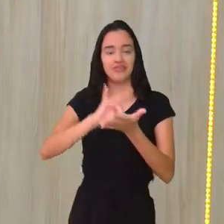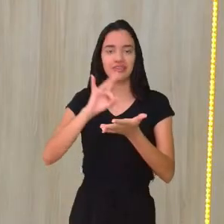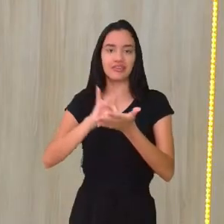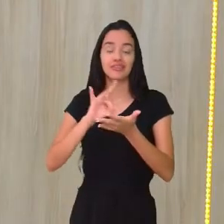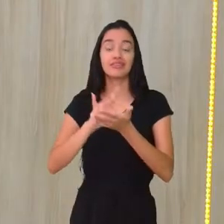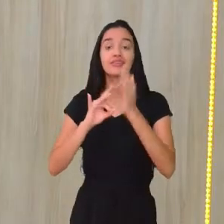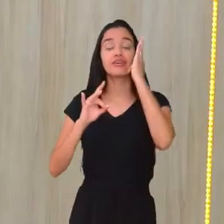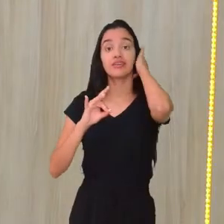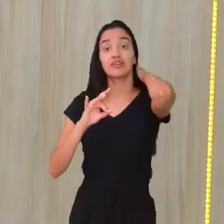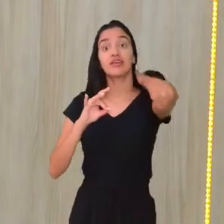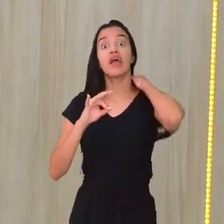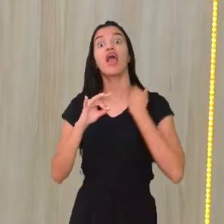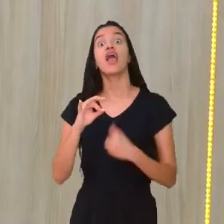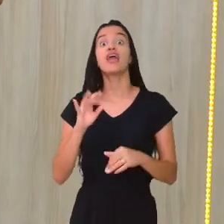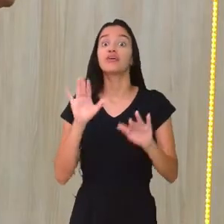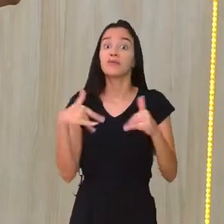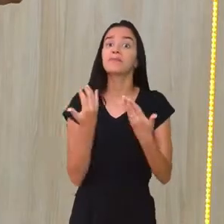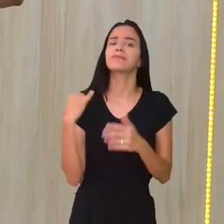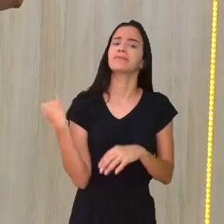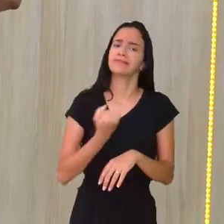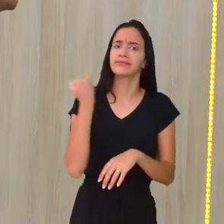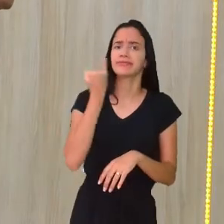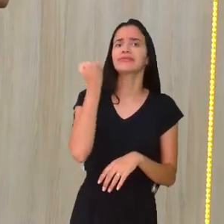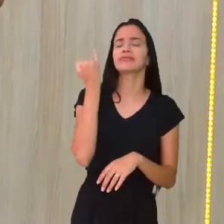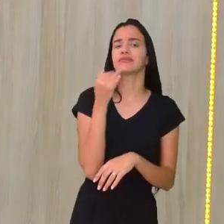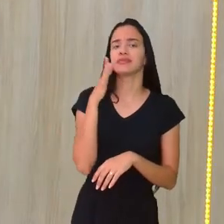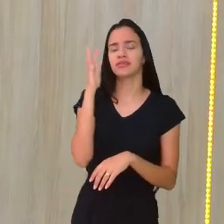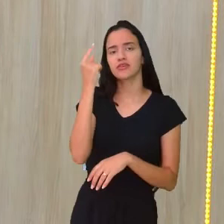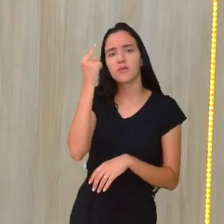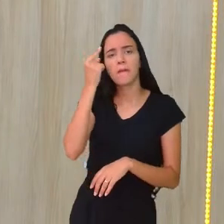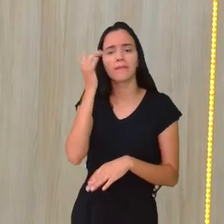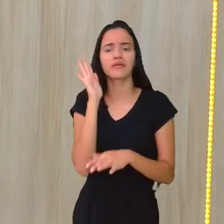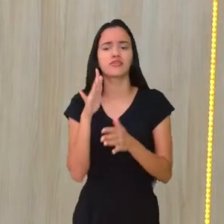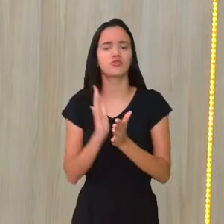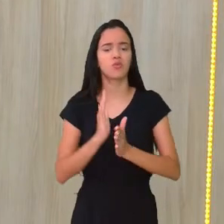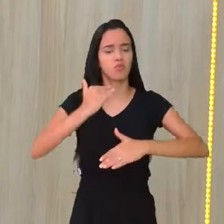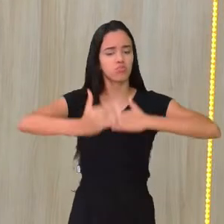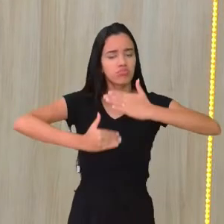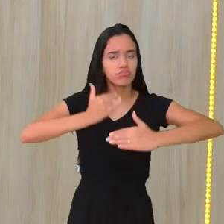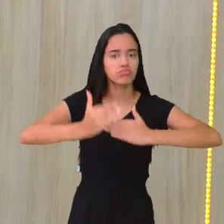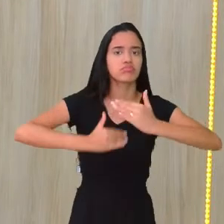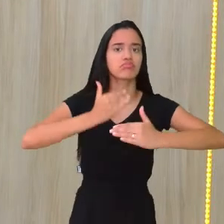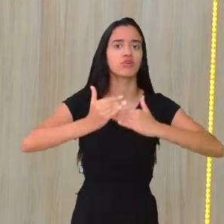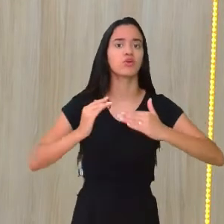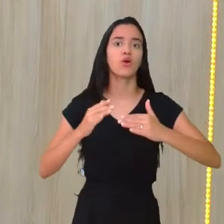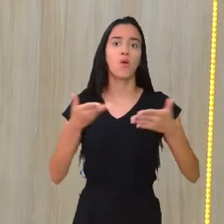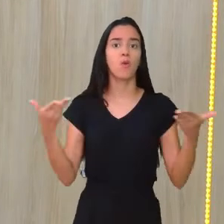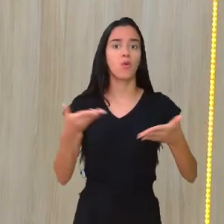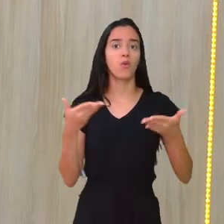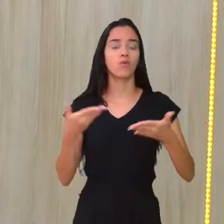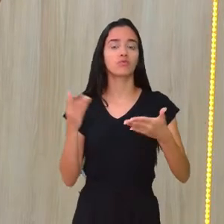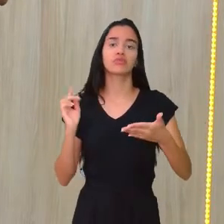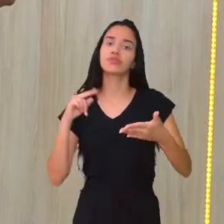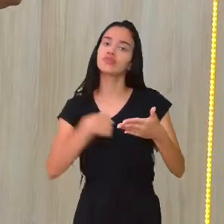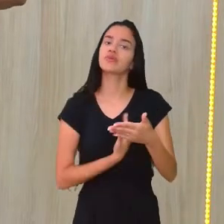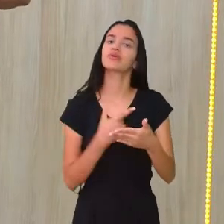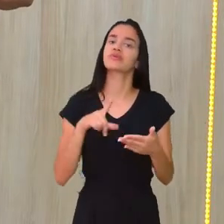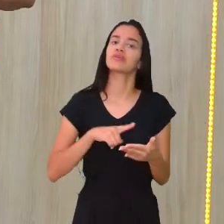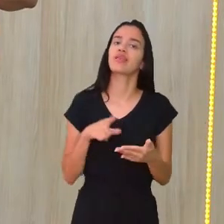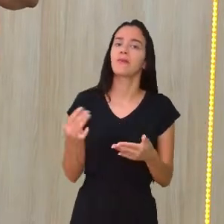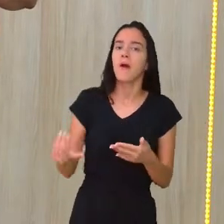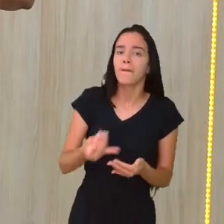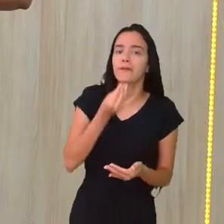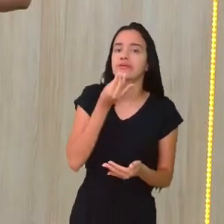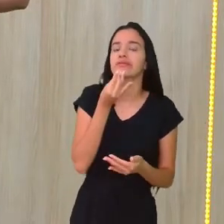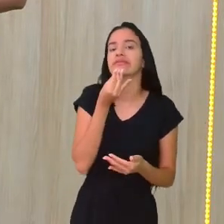E é importante pensar sobre isso, minha gente, na evolução, em todo esse progresso. E hoje nós temos esse privilégio, não é, de